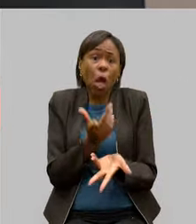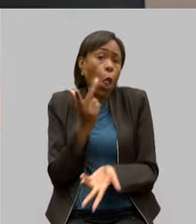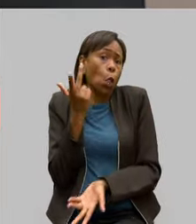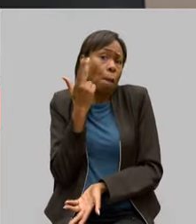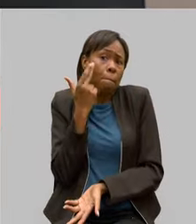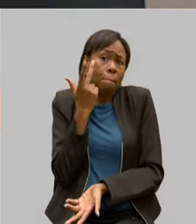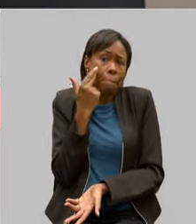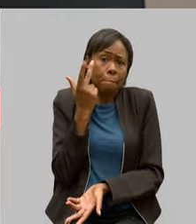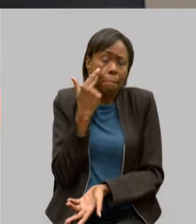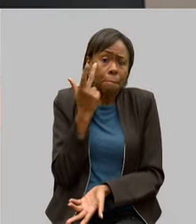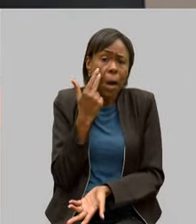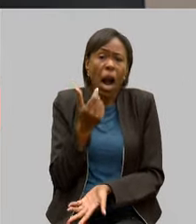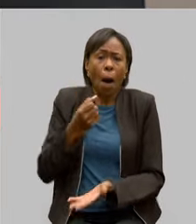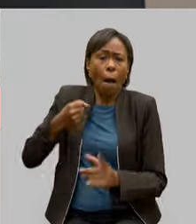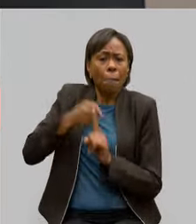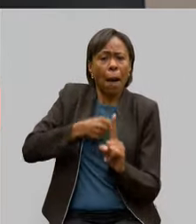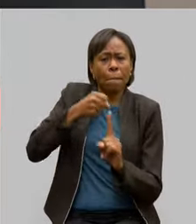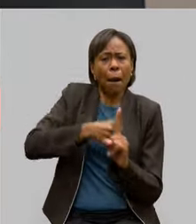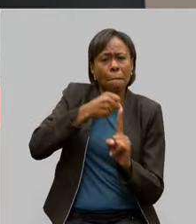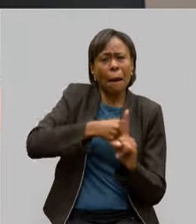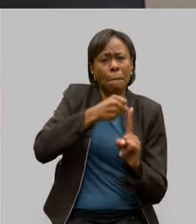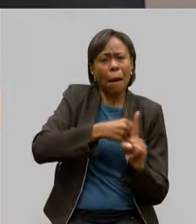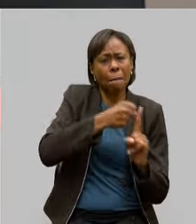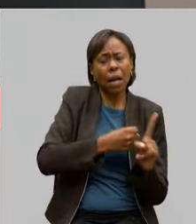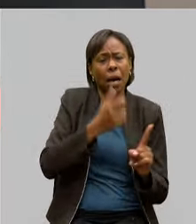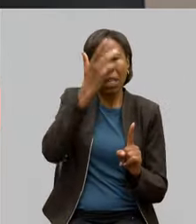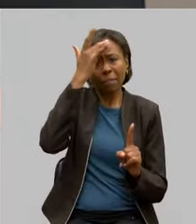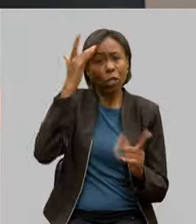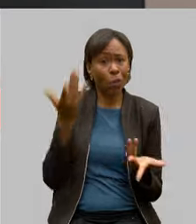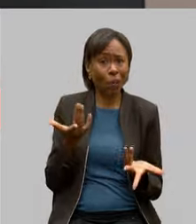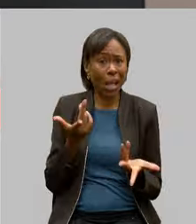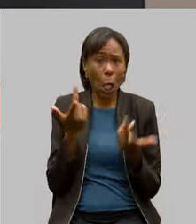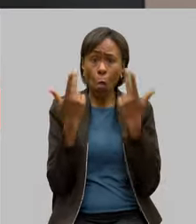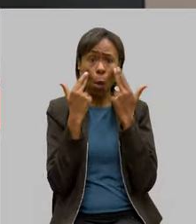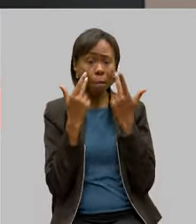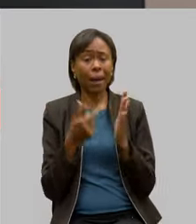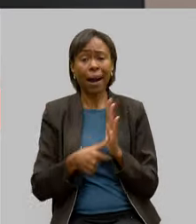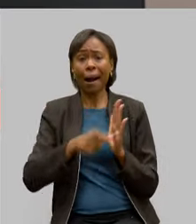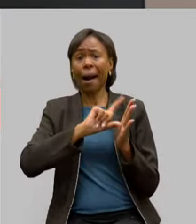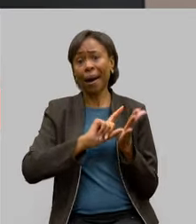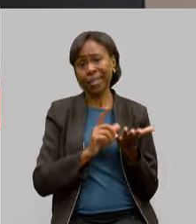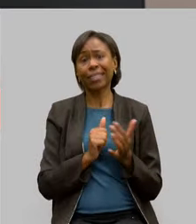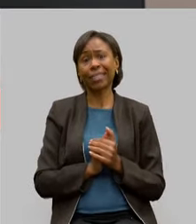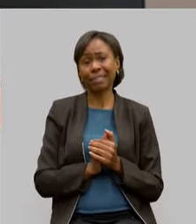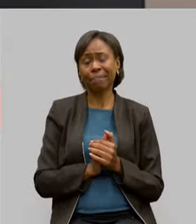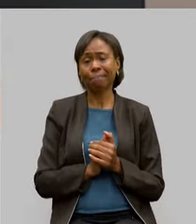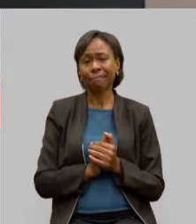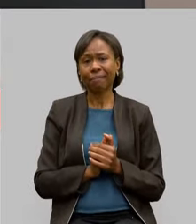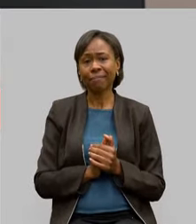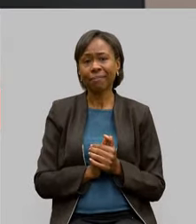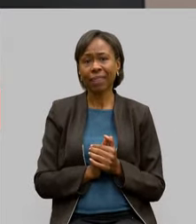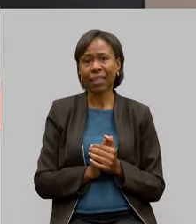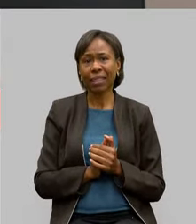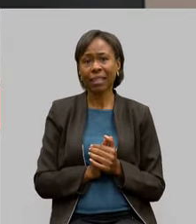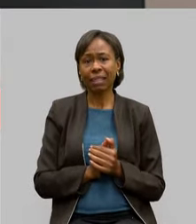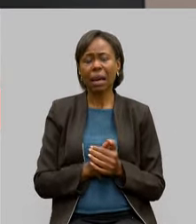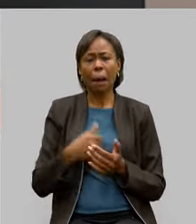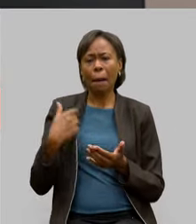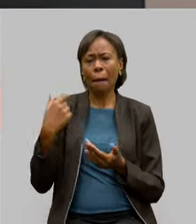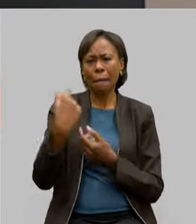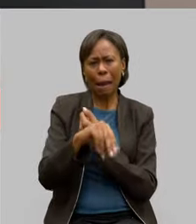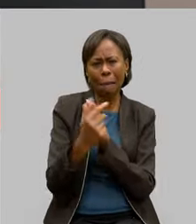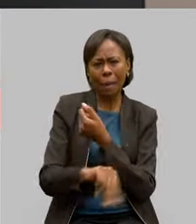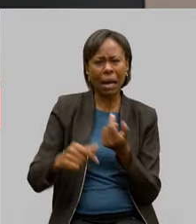normal espancar as pessoas em nome da produtividade né em nome da enfim espancando